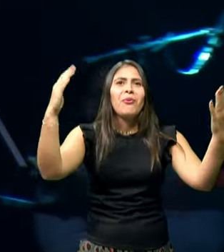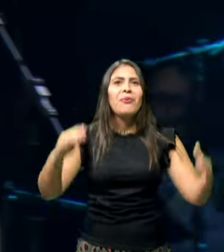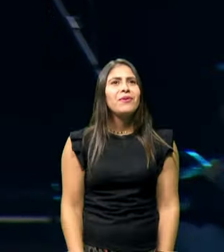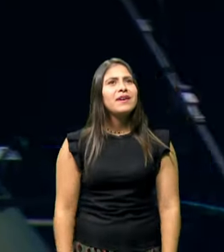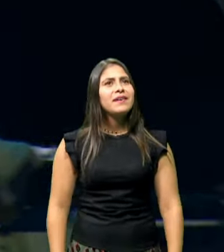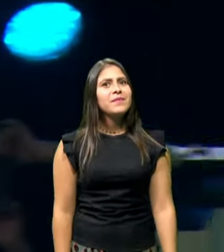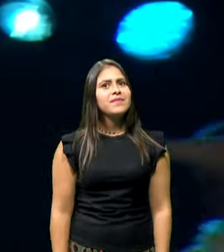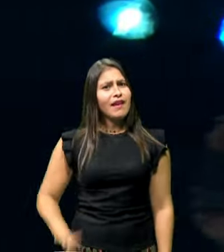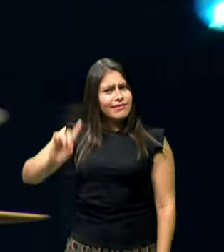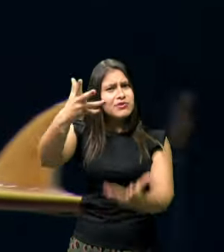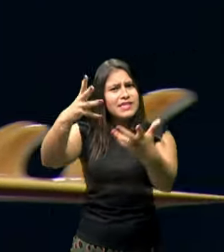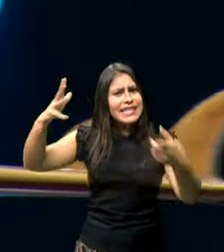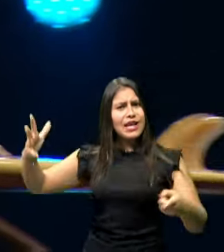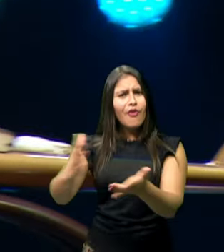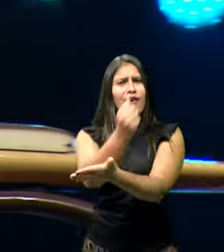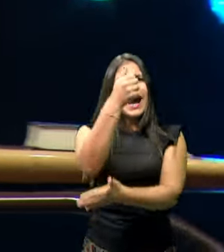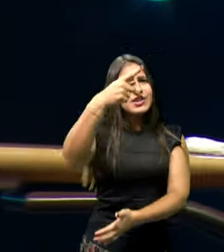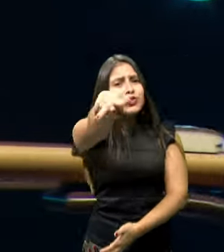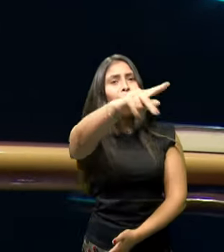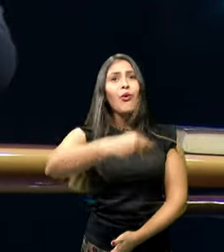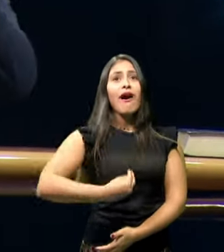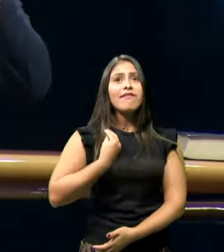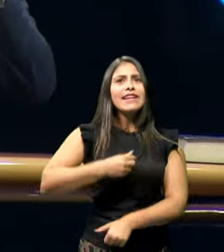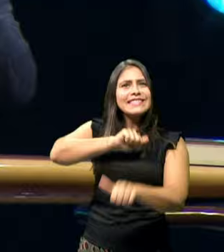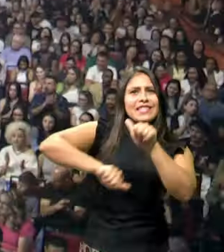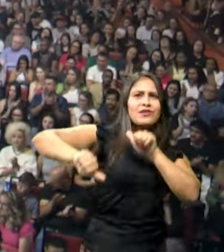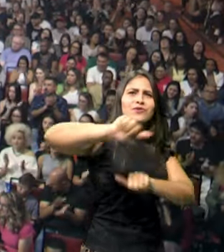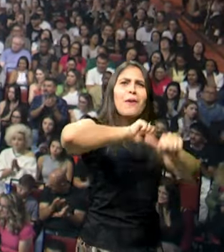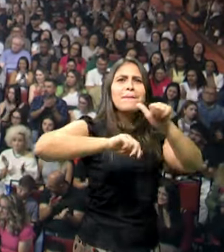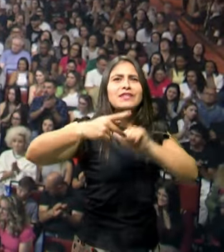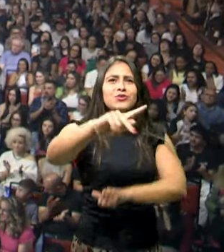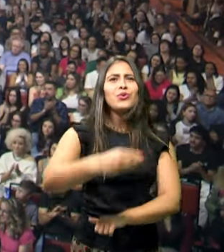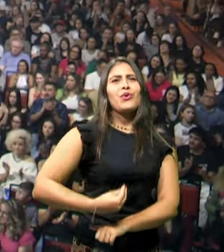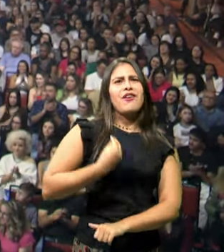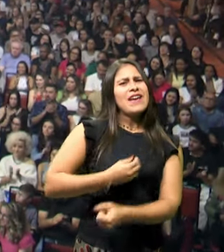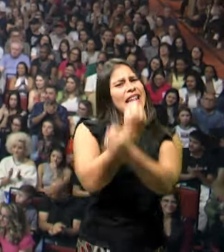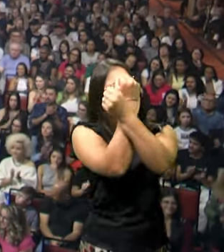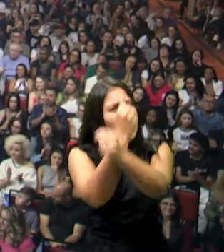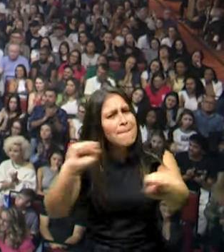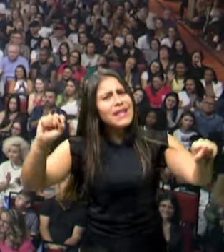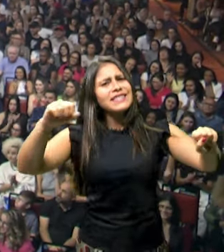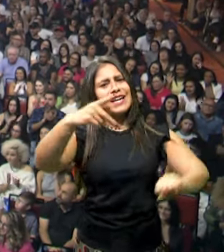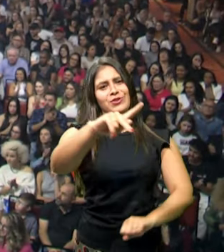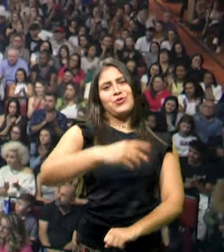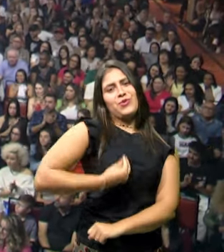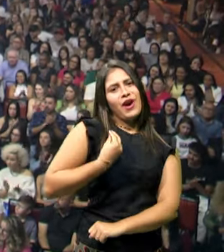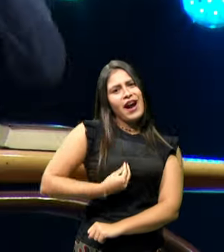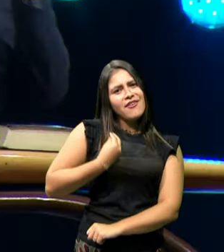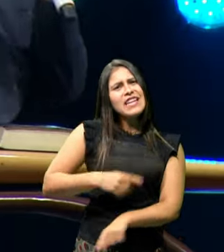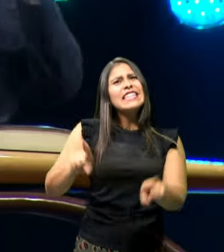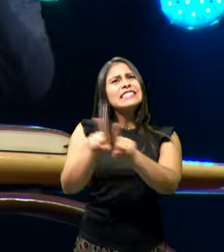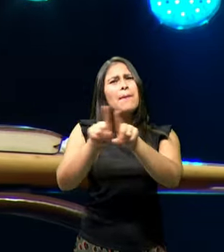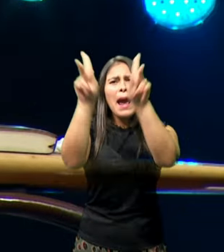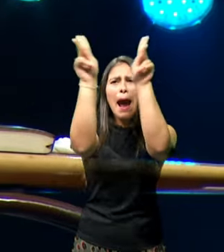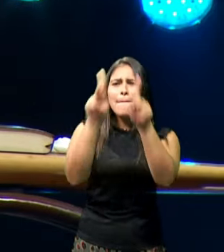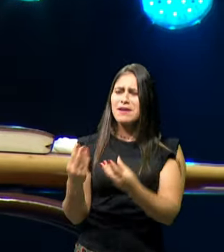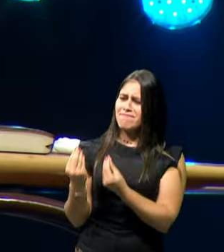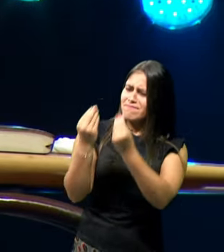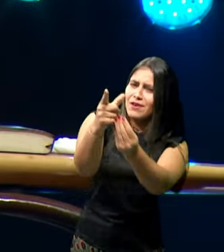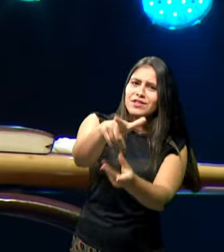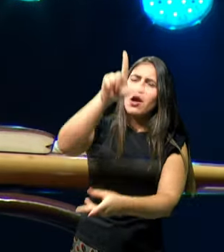Ele quer salvar você! Transformar você, libertar você, dar a paz que